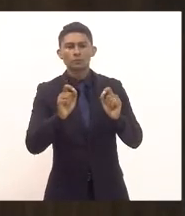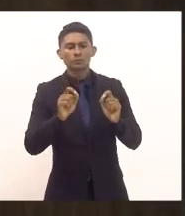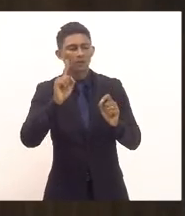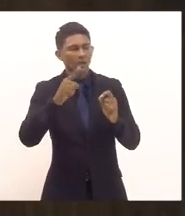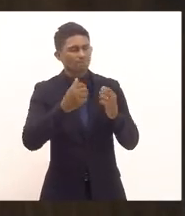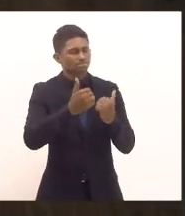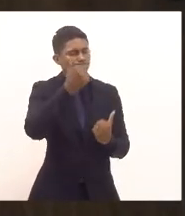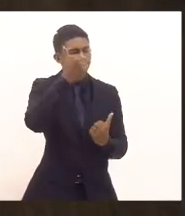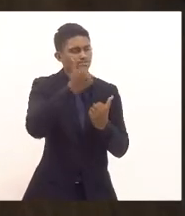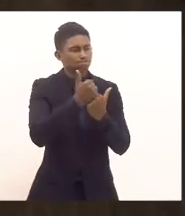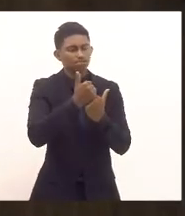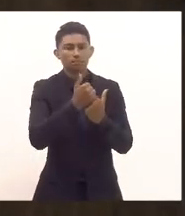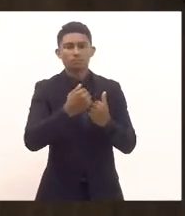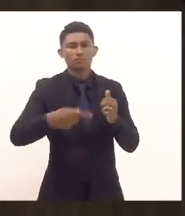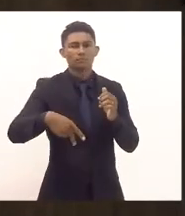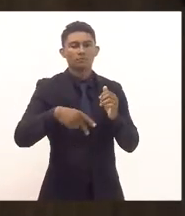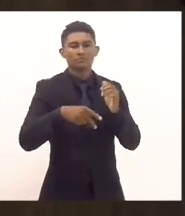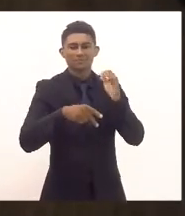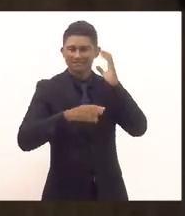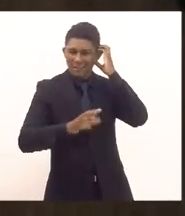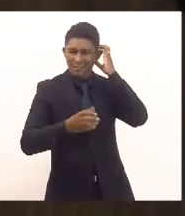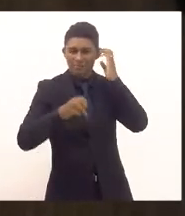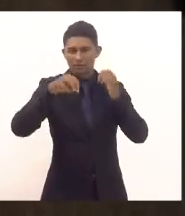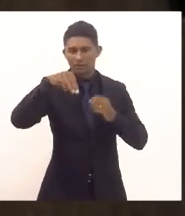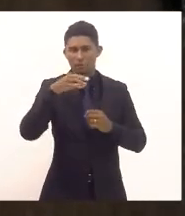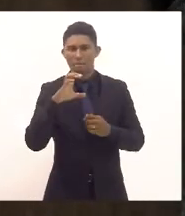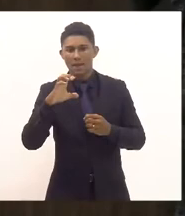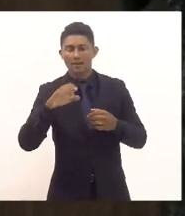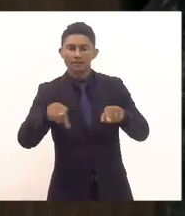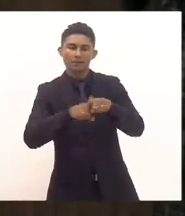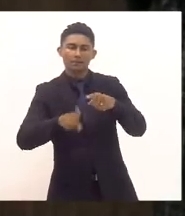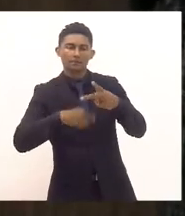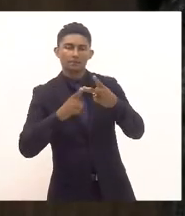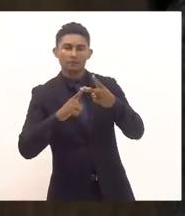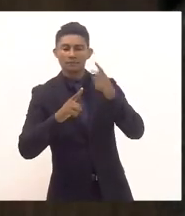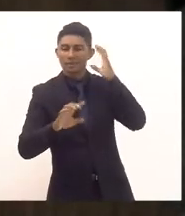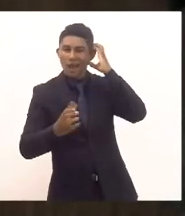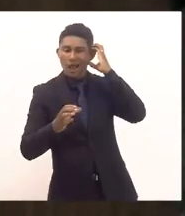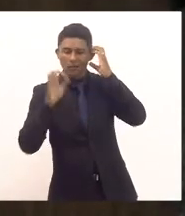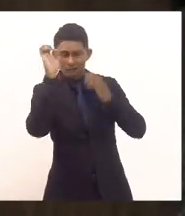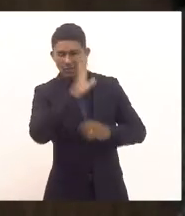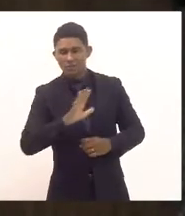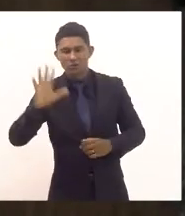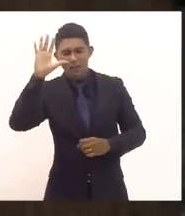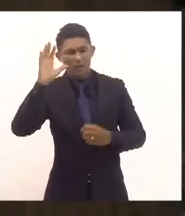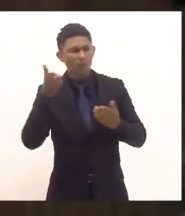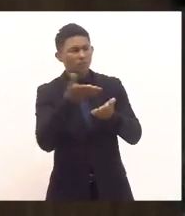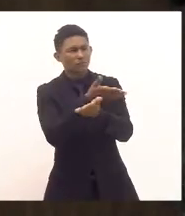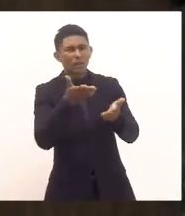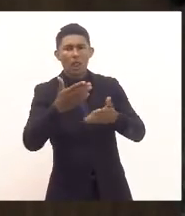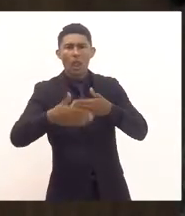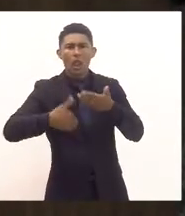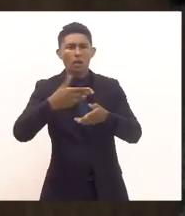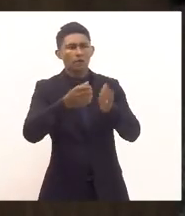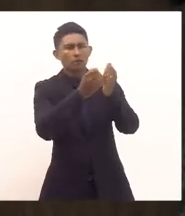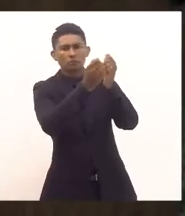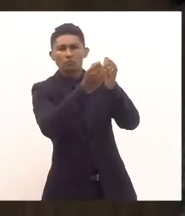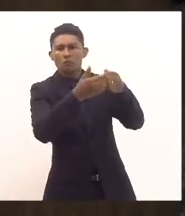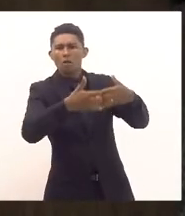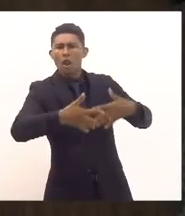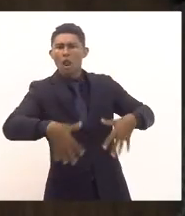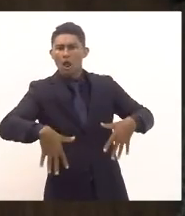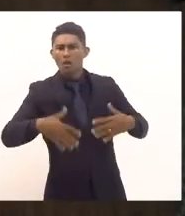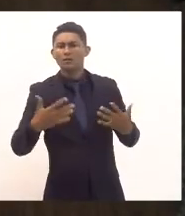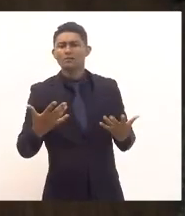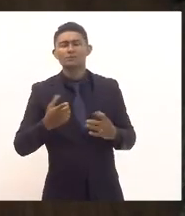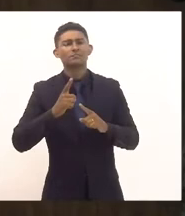Autonomia o tanto da Rádio MEC quanto da Rádio Nacional que vem sofrendo sucateamento de desmonte por